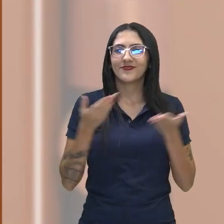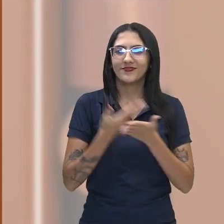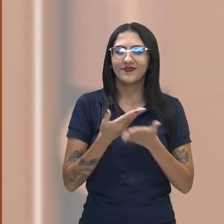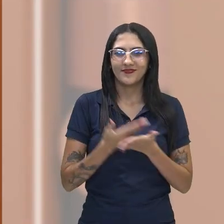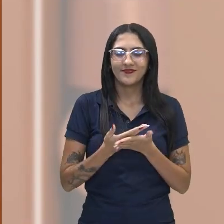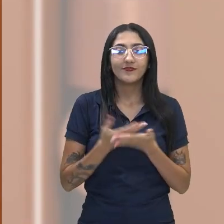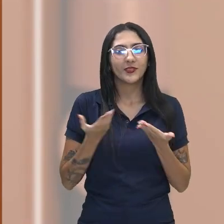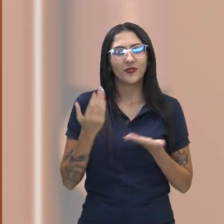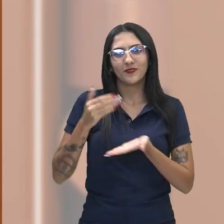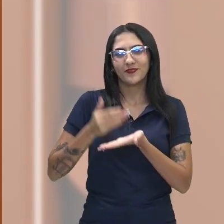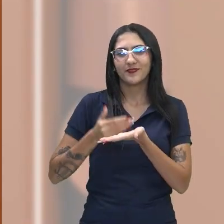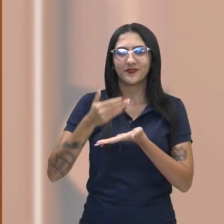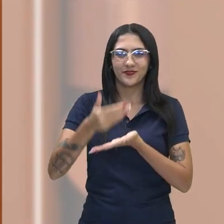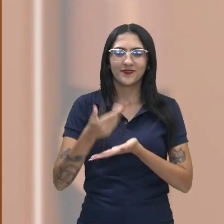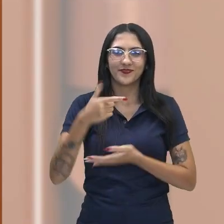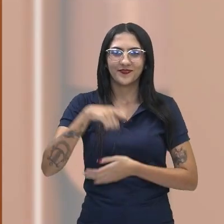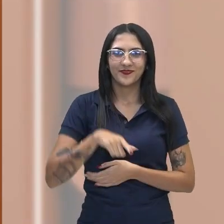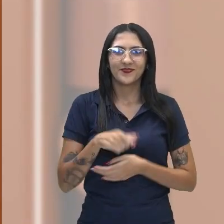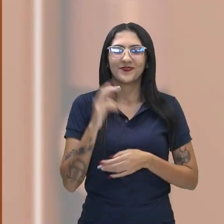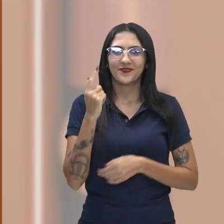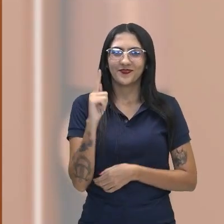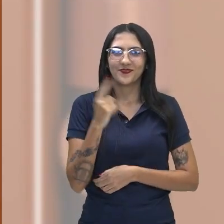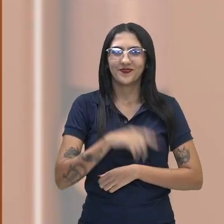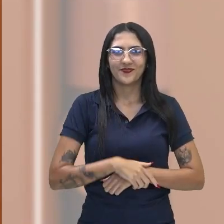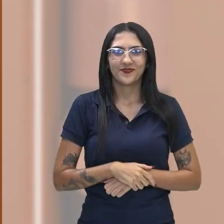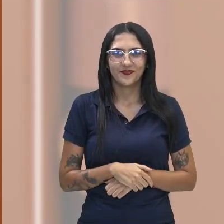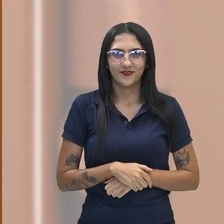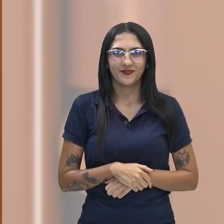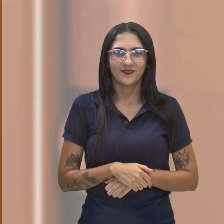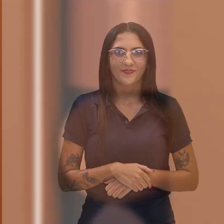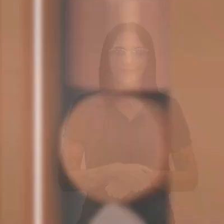5 e vamos aí a mais uma aula de geografia.